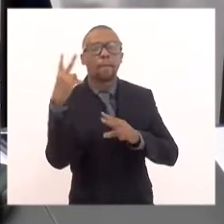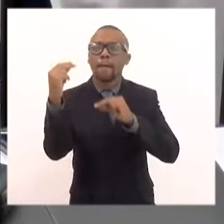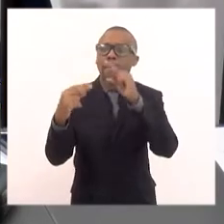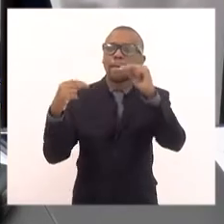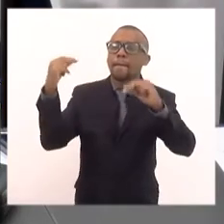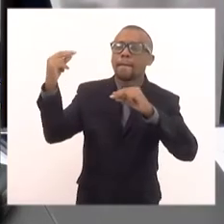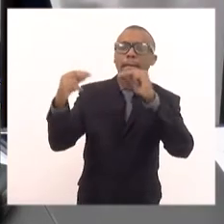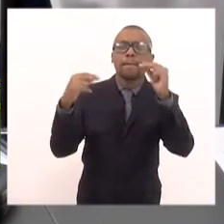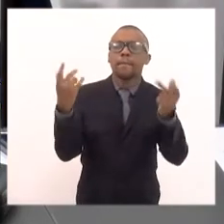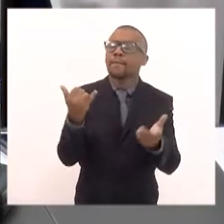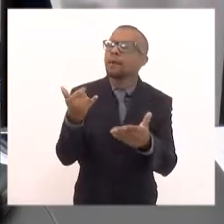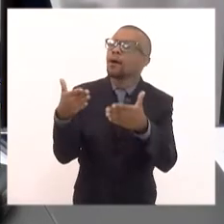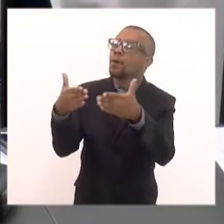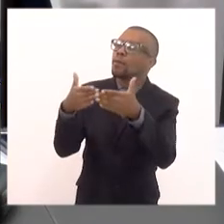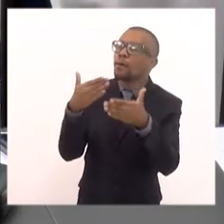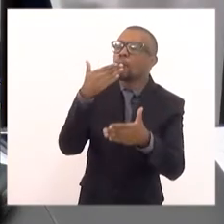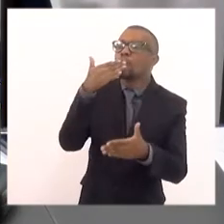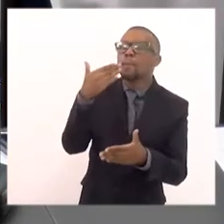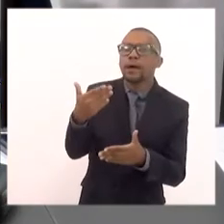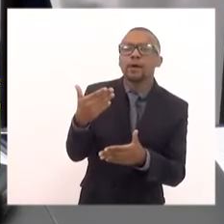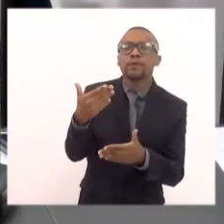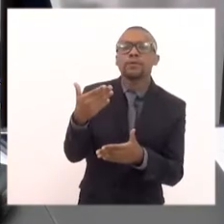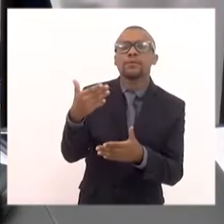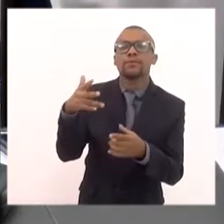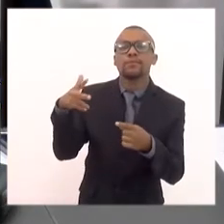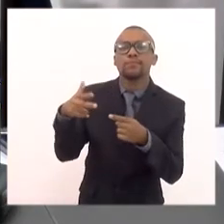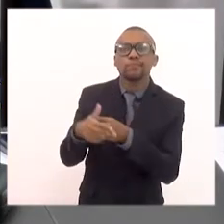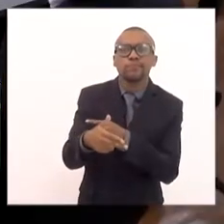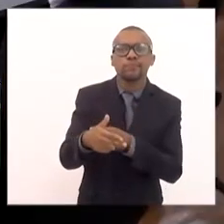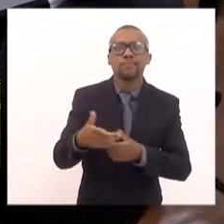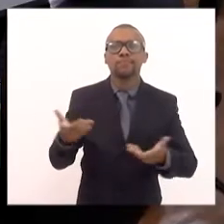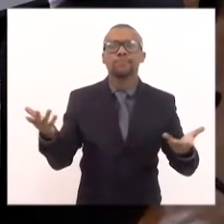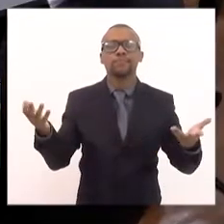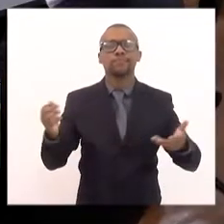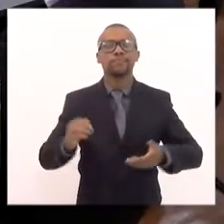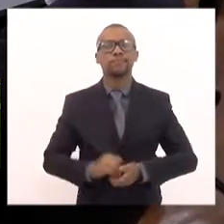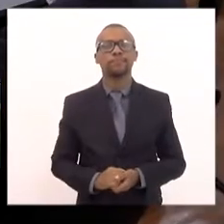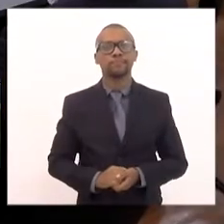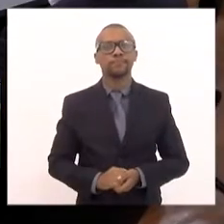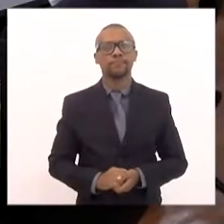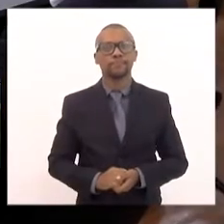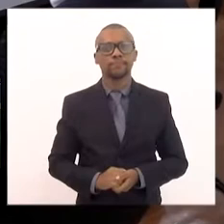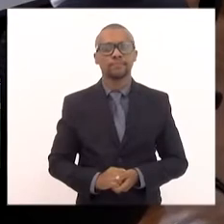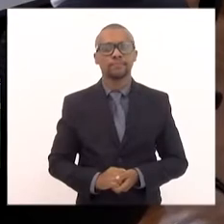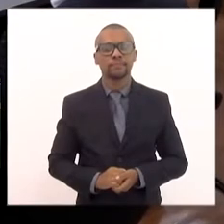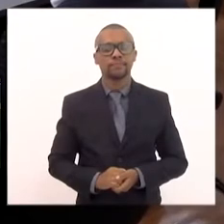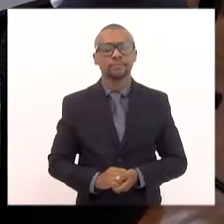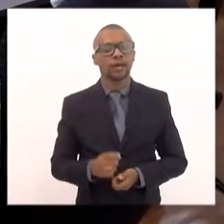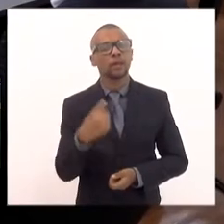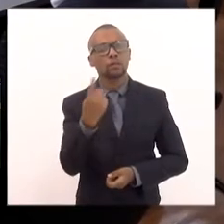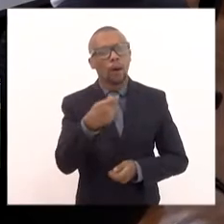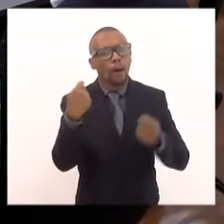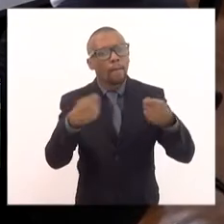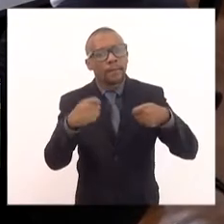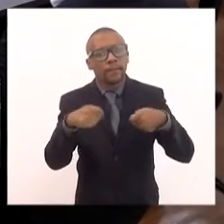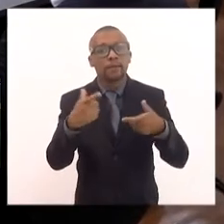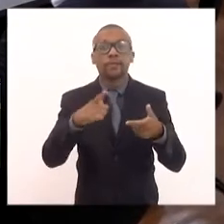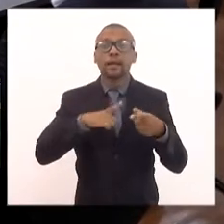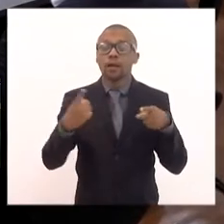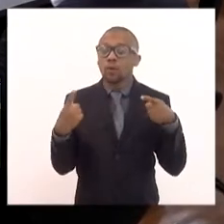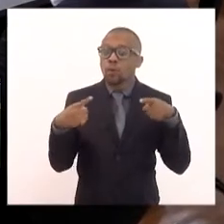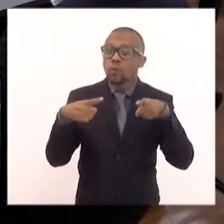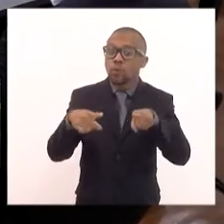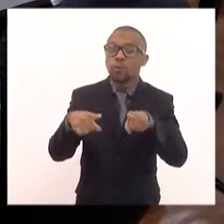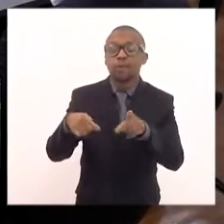ajuda da e assessoria atuantes técnica. aí na Alerj e no movimento social Assim não como um pode. todo. A gente precisa ter sincronia.